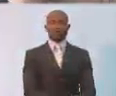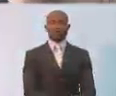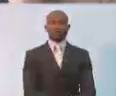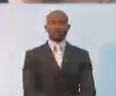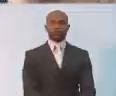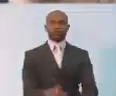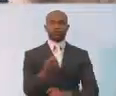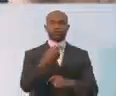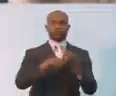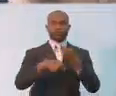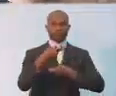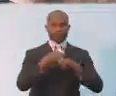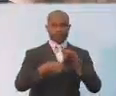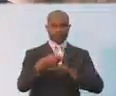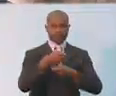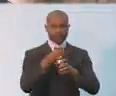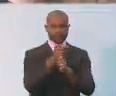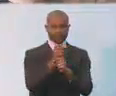o nosso orçamento...